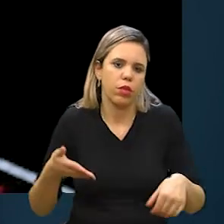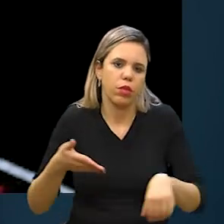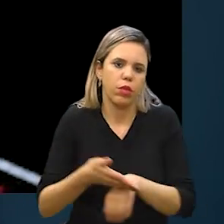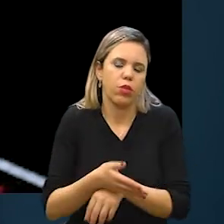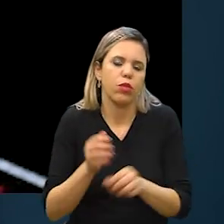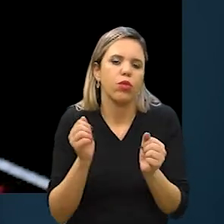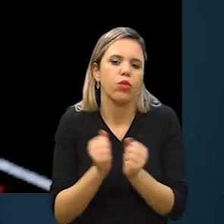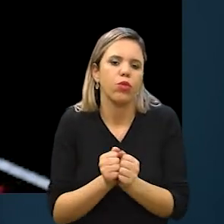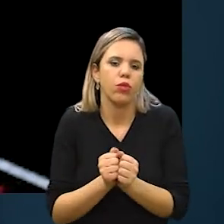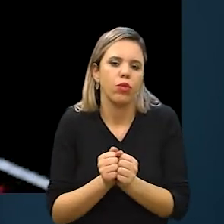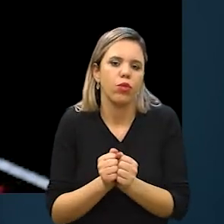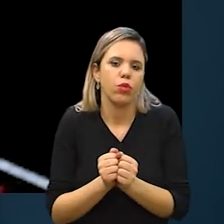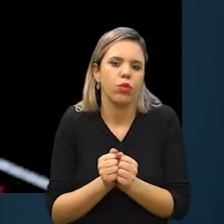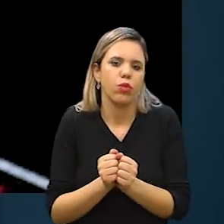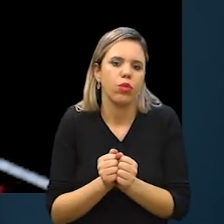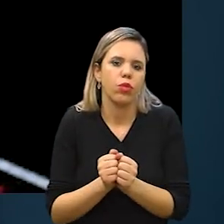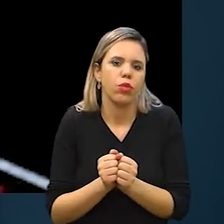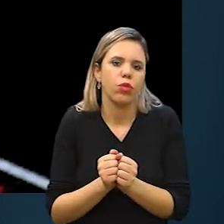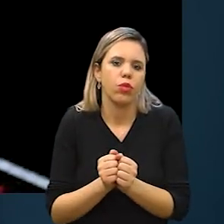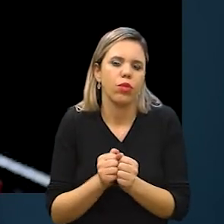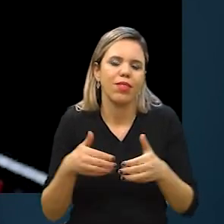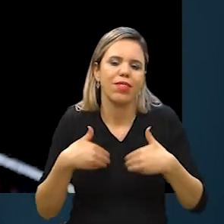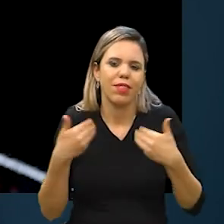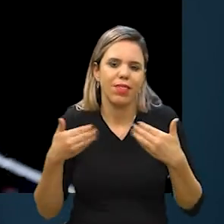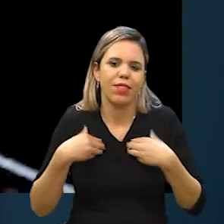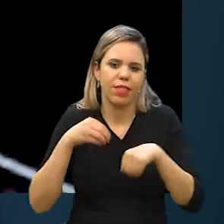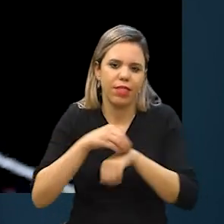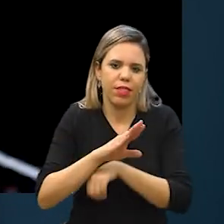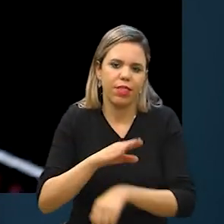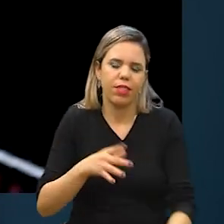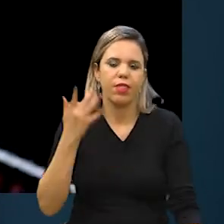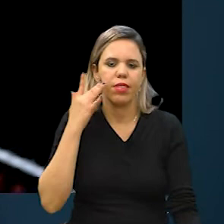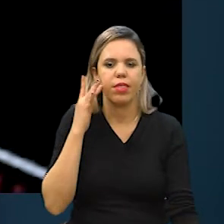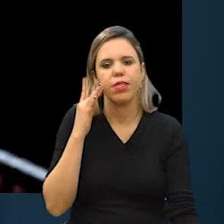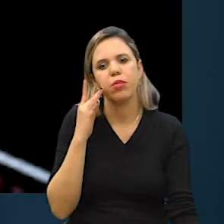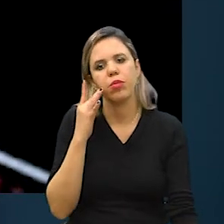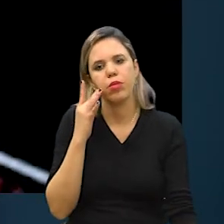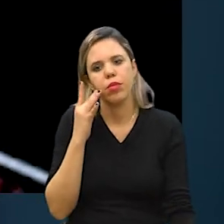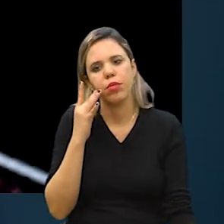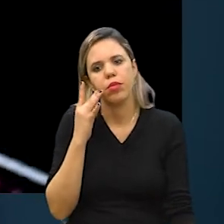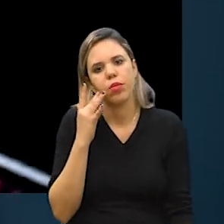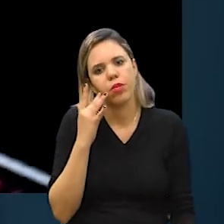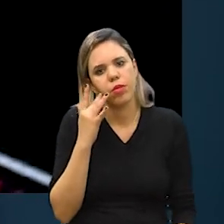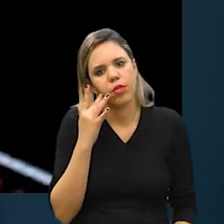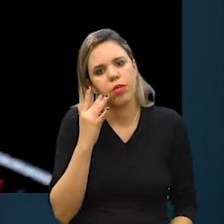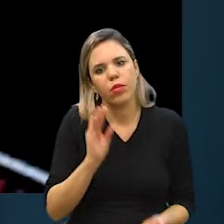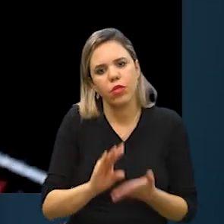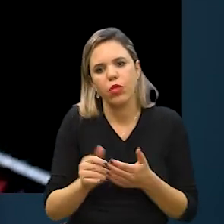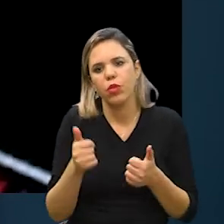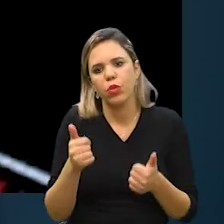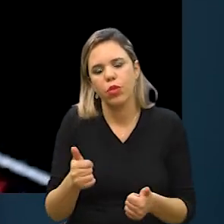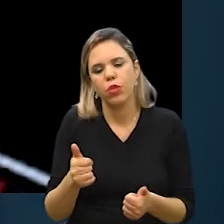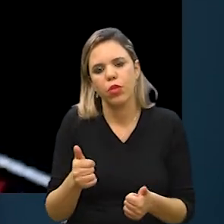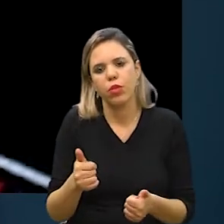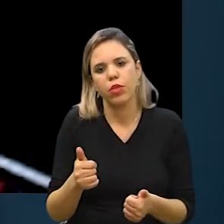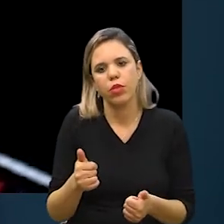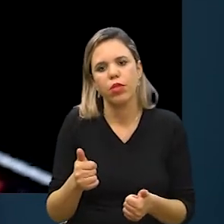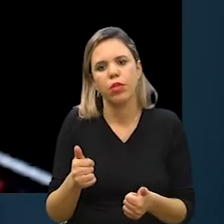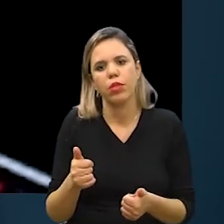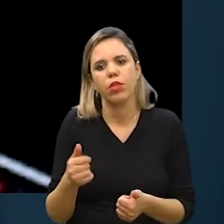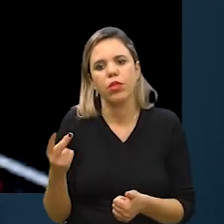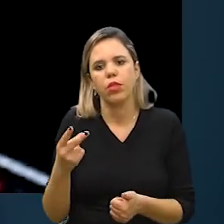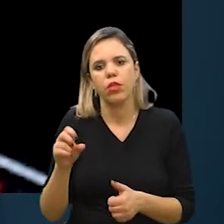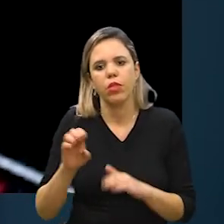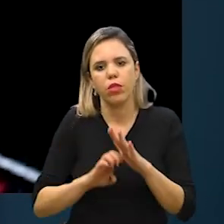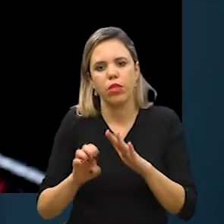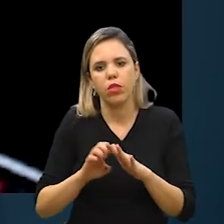apoiar. Então, entramos juntos, né? E o Thales só me dá alegria. Então, acho que eu investi muito bem, tanto na Shape